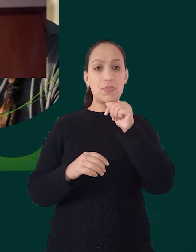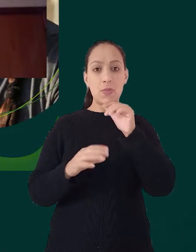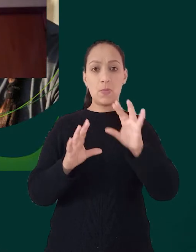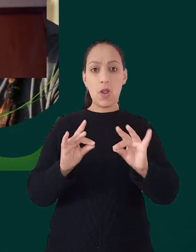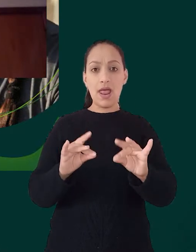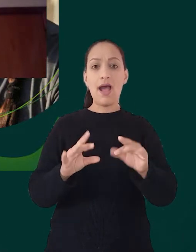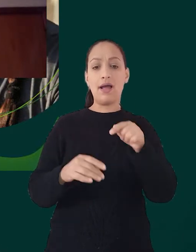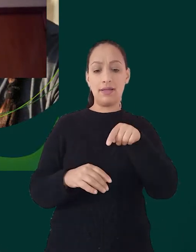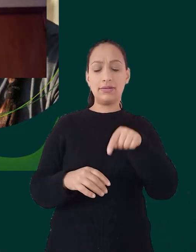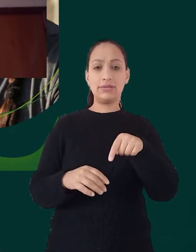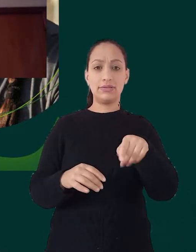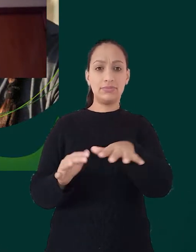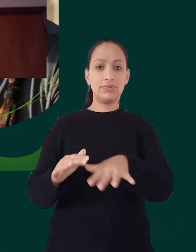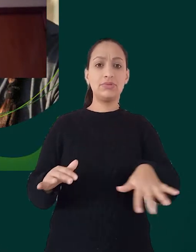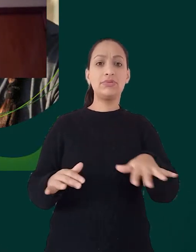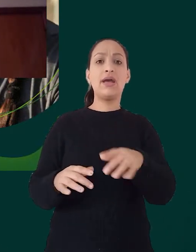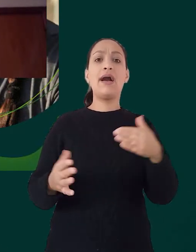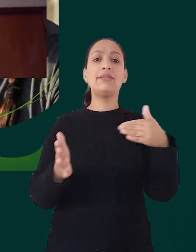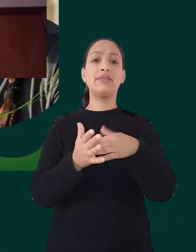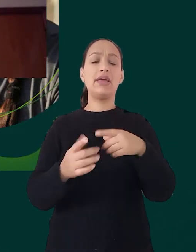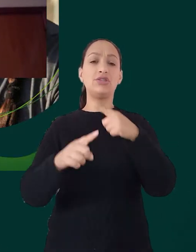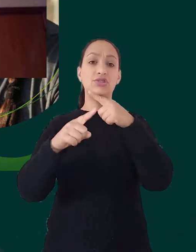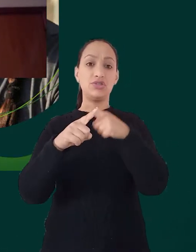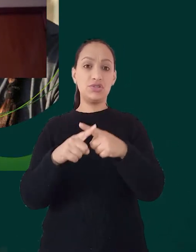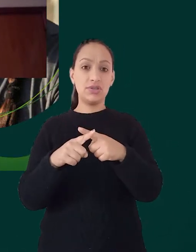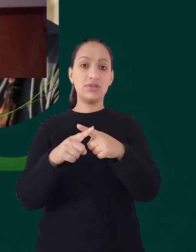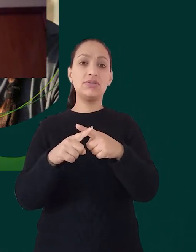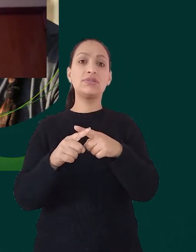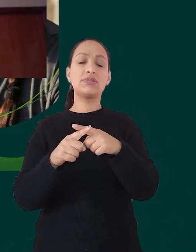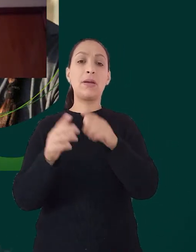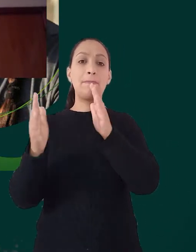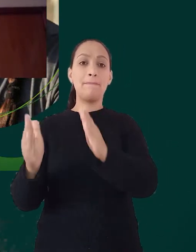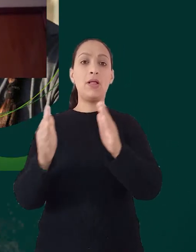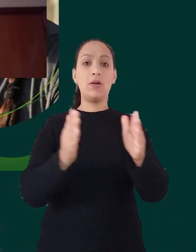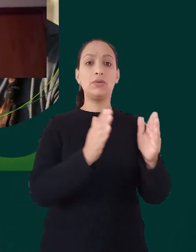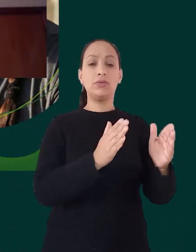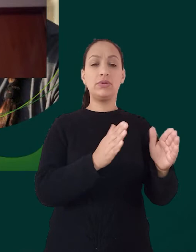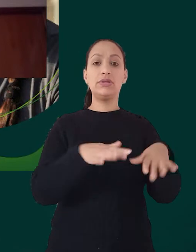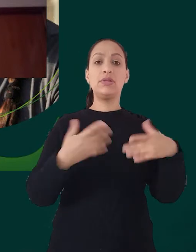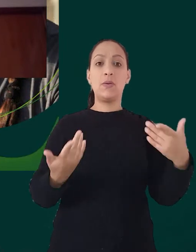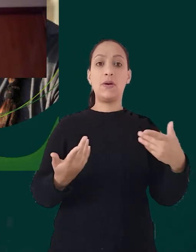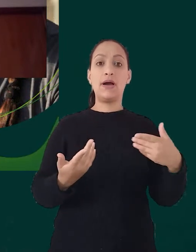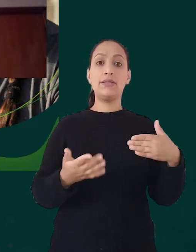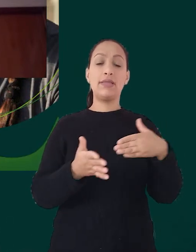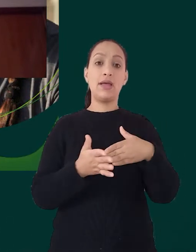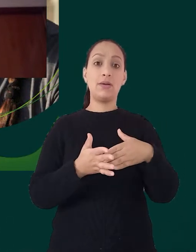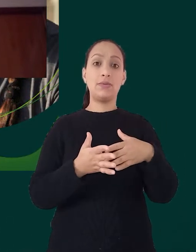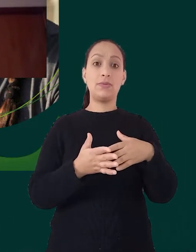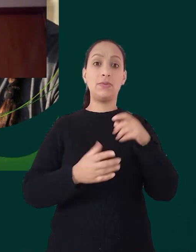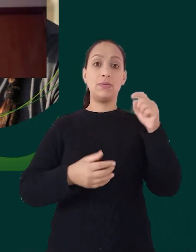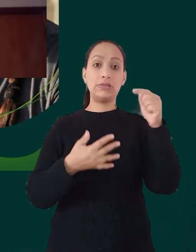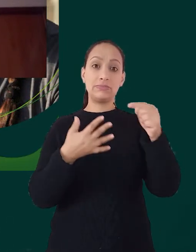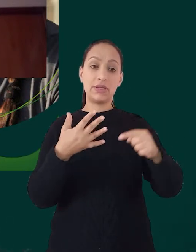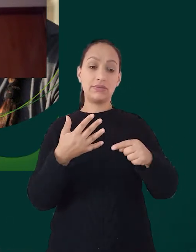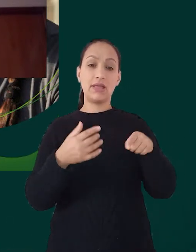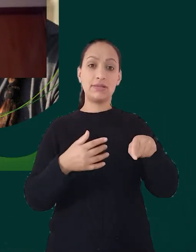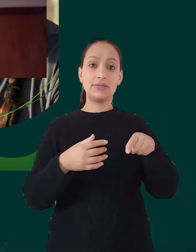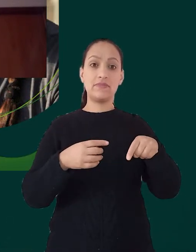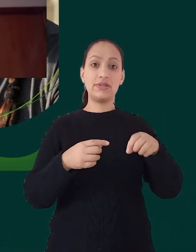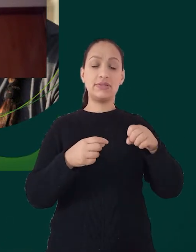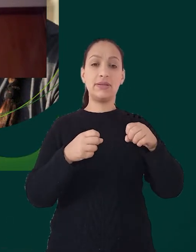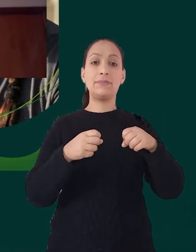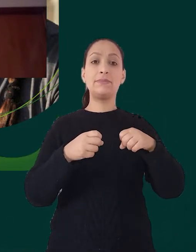blocos. Conforme tu vai colocando mais, esse aspecto de onde ele vai tomar conta dessa água acaba sendo multiplicado.